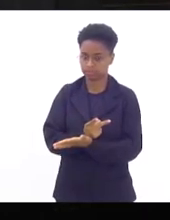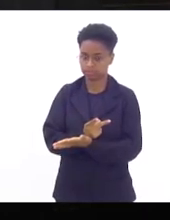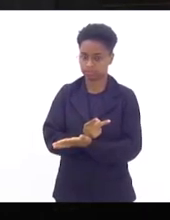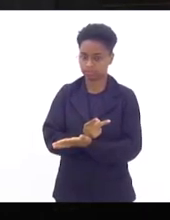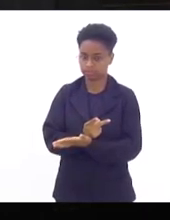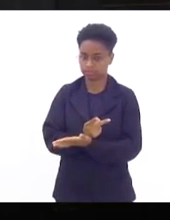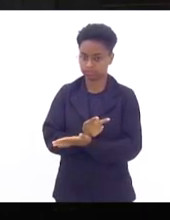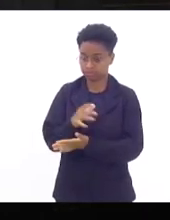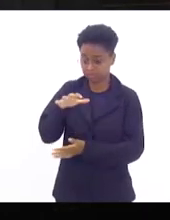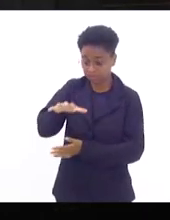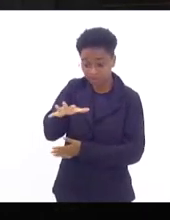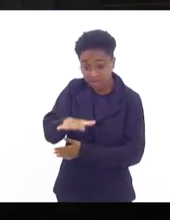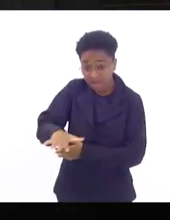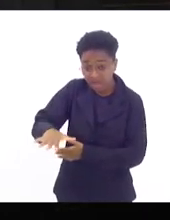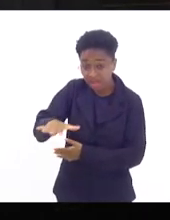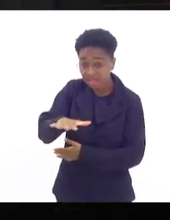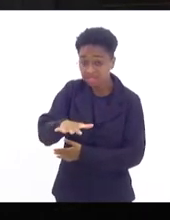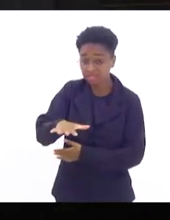numa região